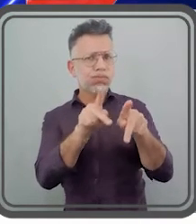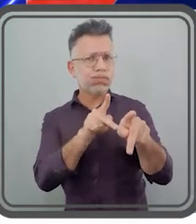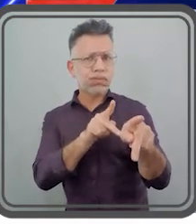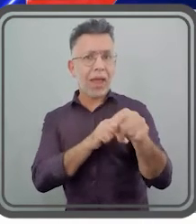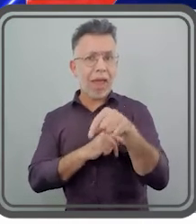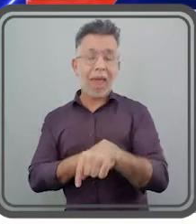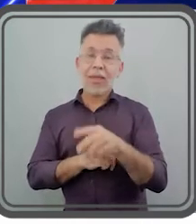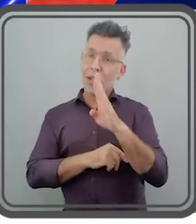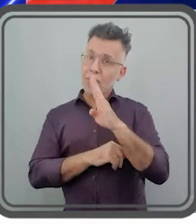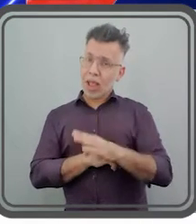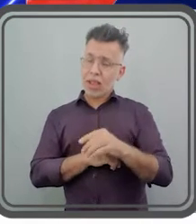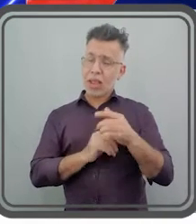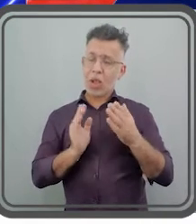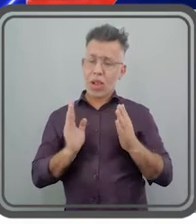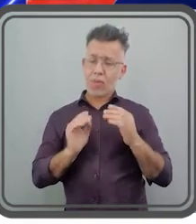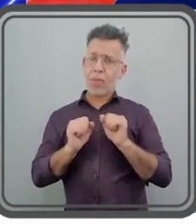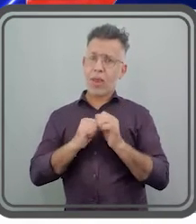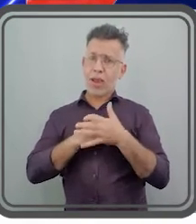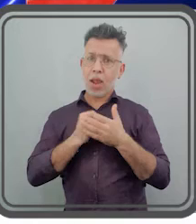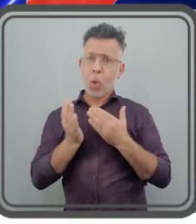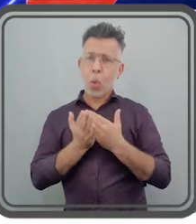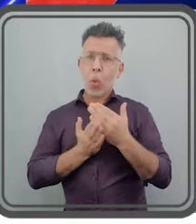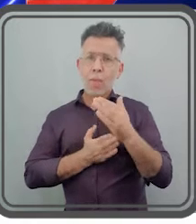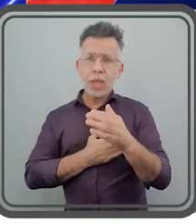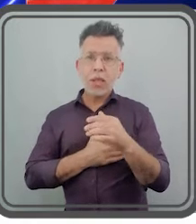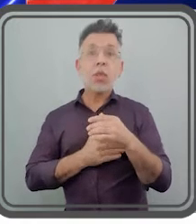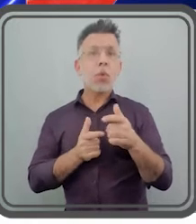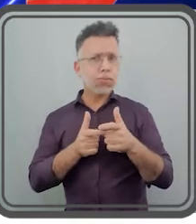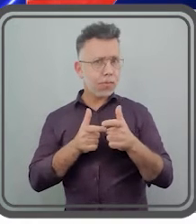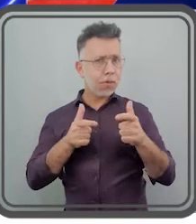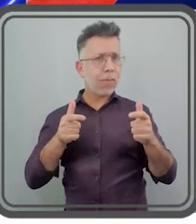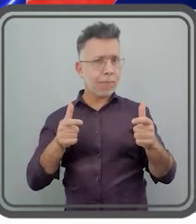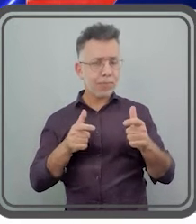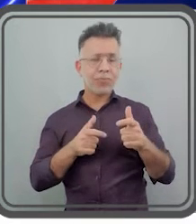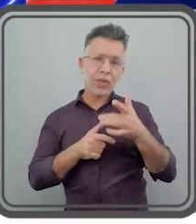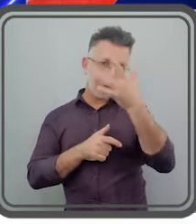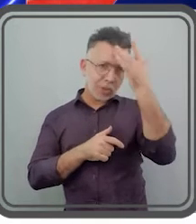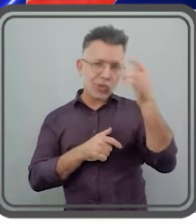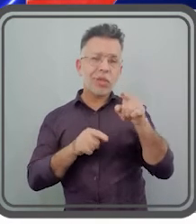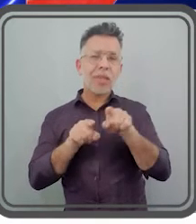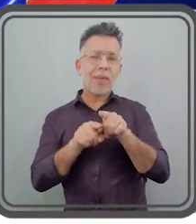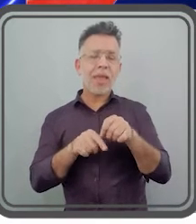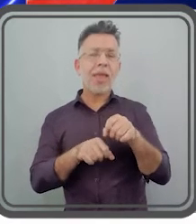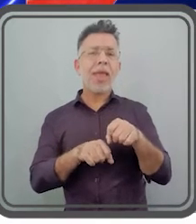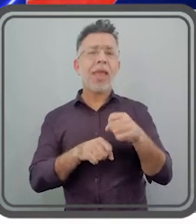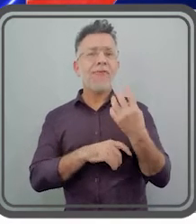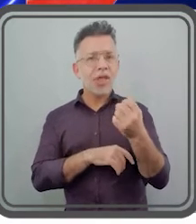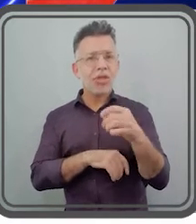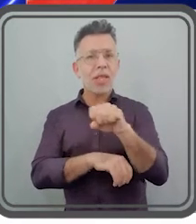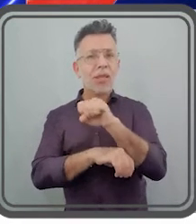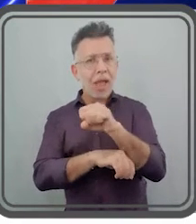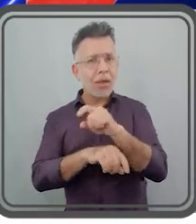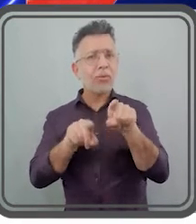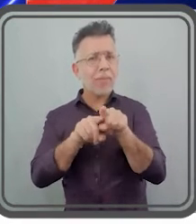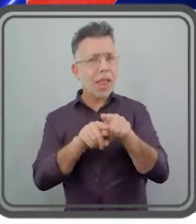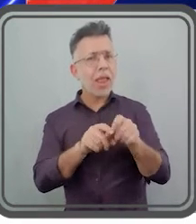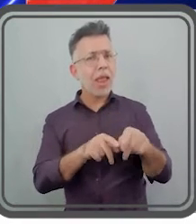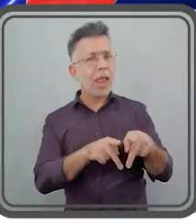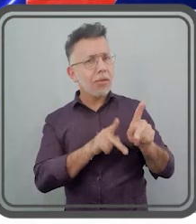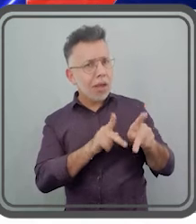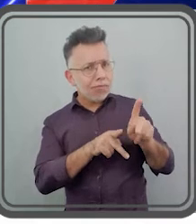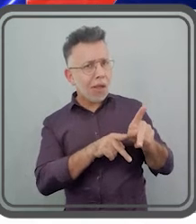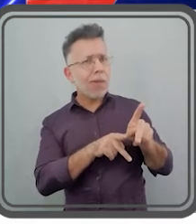Unidos aqui no Brasil nesse momento de pandemia começou a ter uma tendência das pessoas viajarem de carro também e de moto né Falando de moto